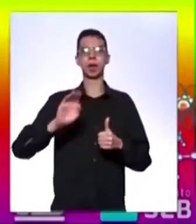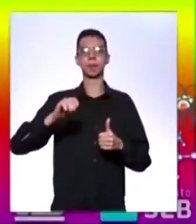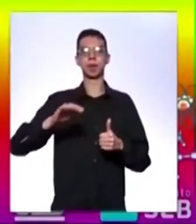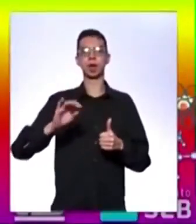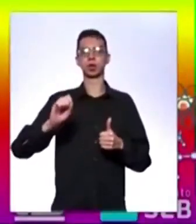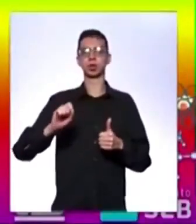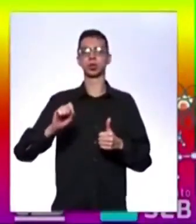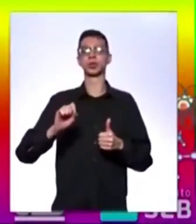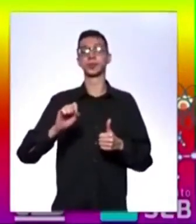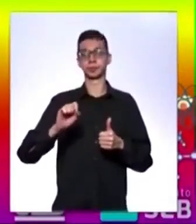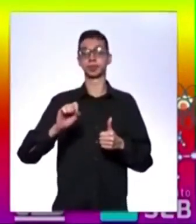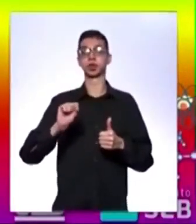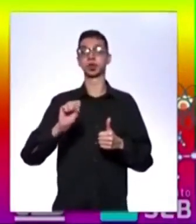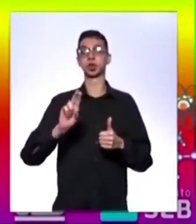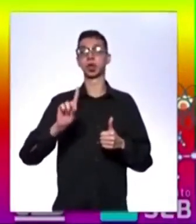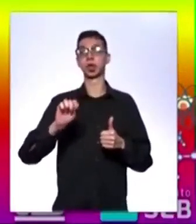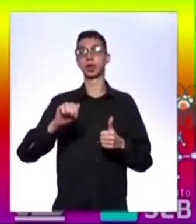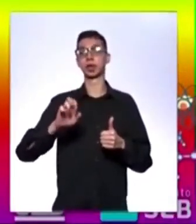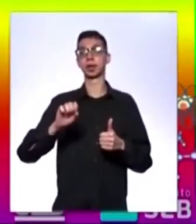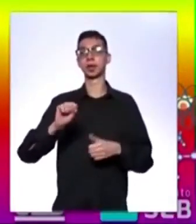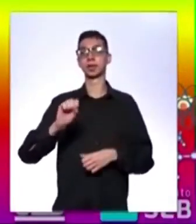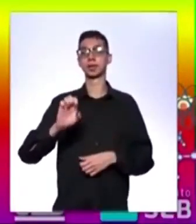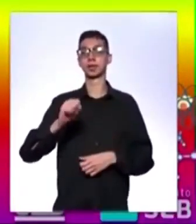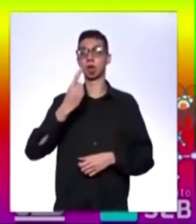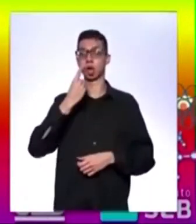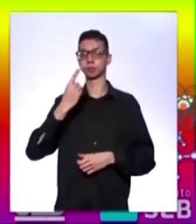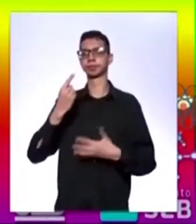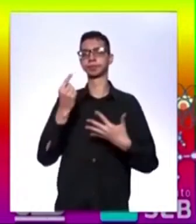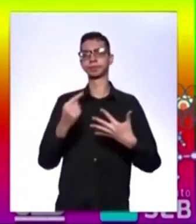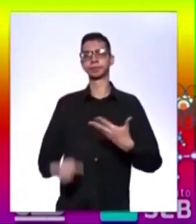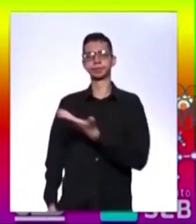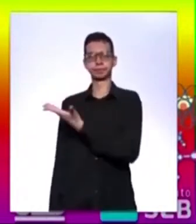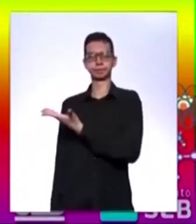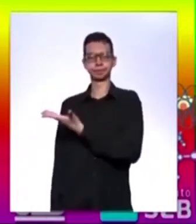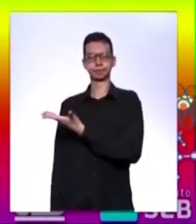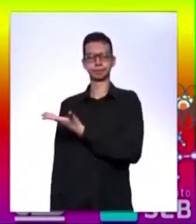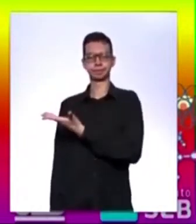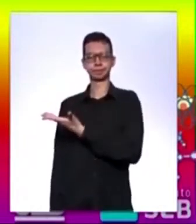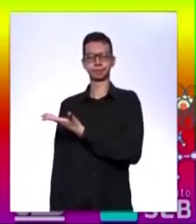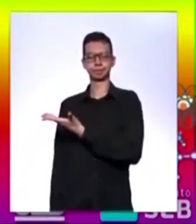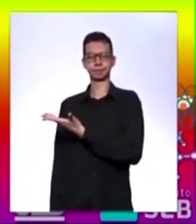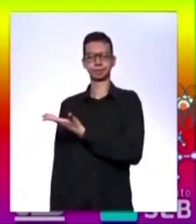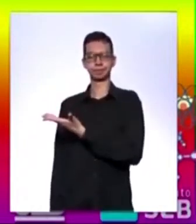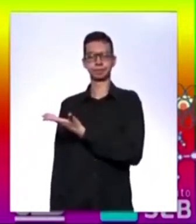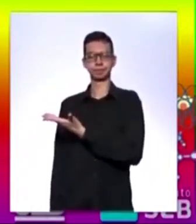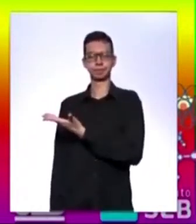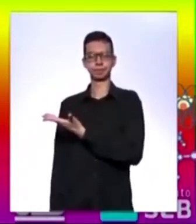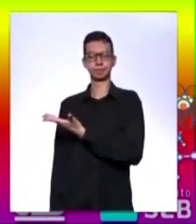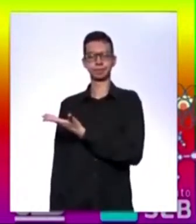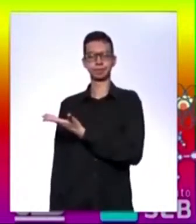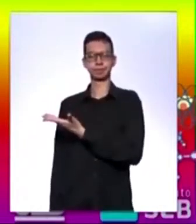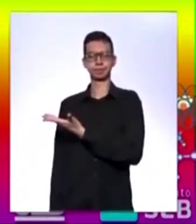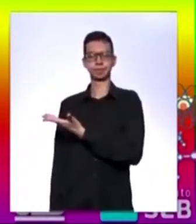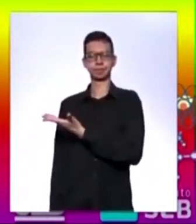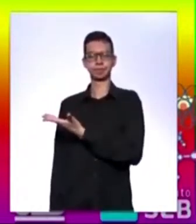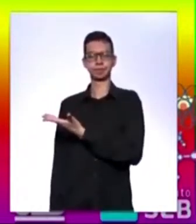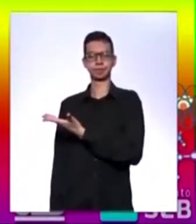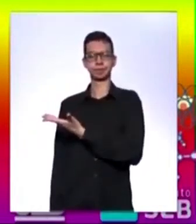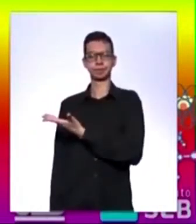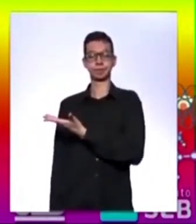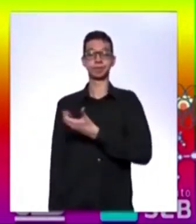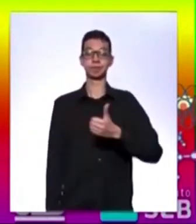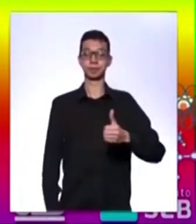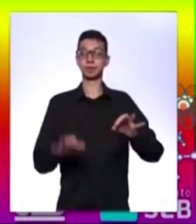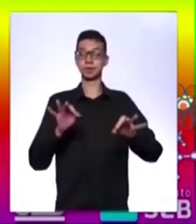sudaneses, os minas, os benguelas, os angolas, os iorubás, os Gês, os Lagôs, tá